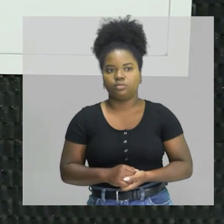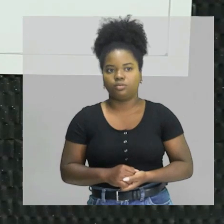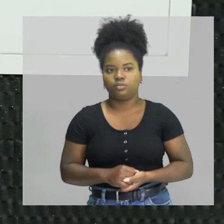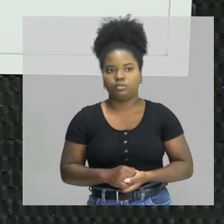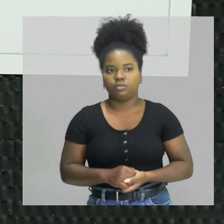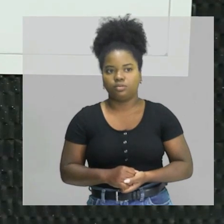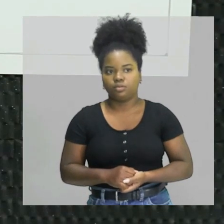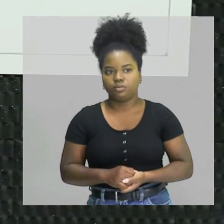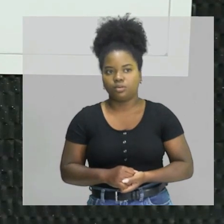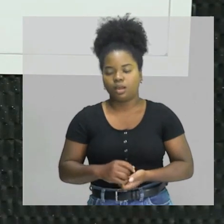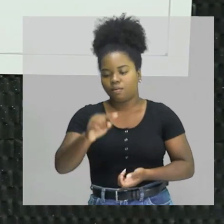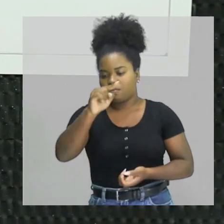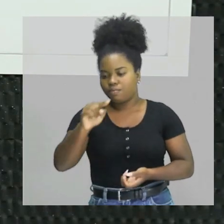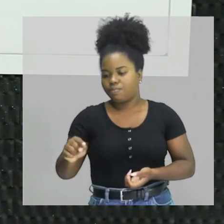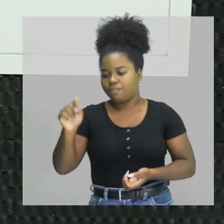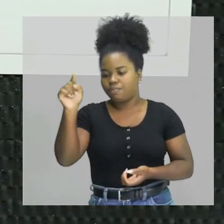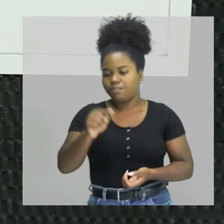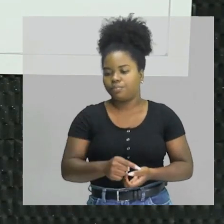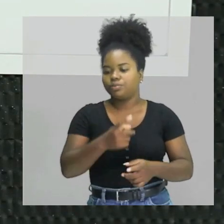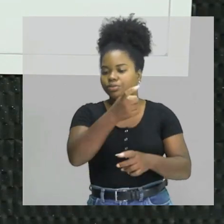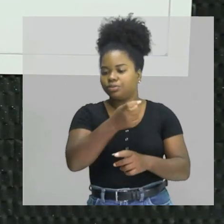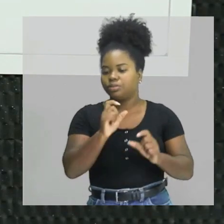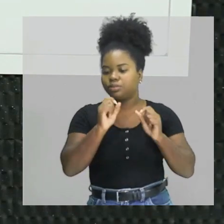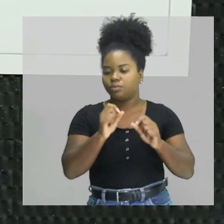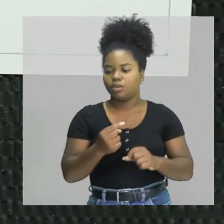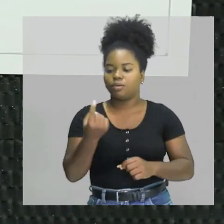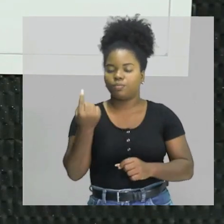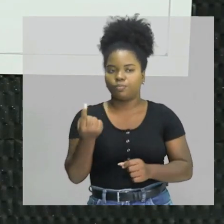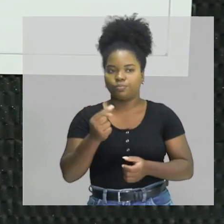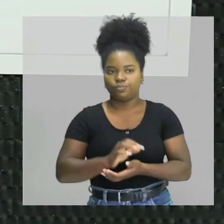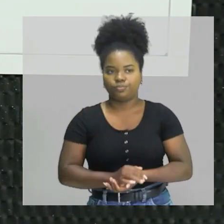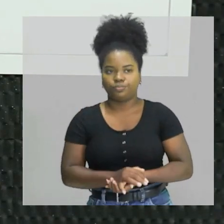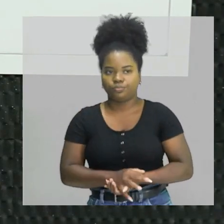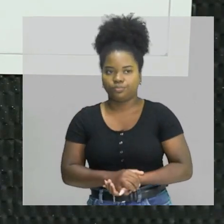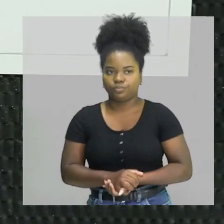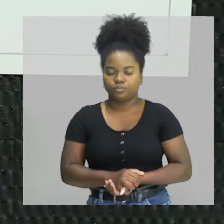Fazendo o meio pelos extremos, você encontra que esse x equivale a 1.